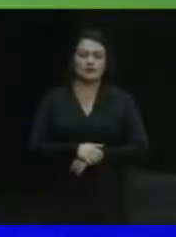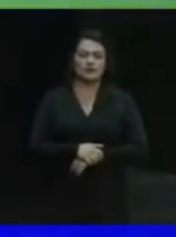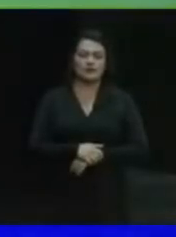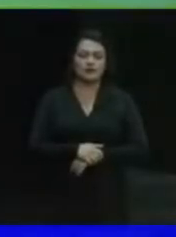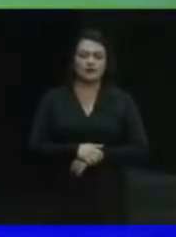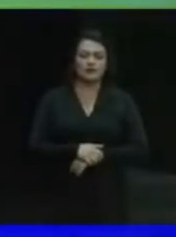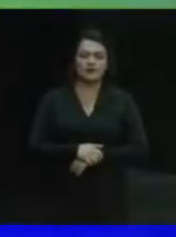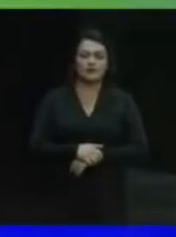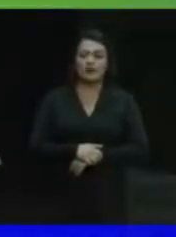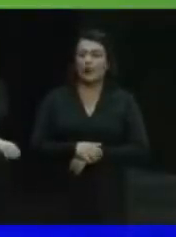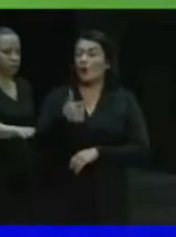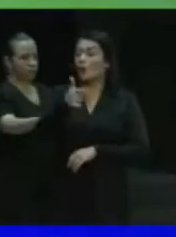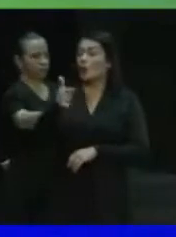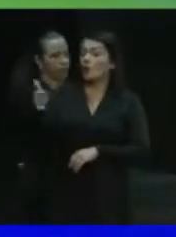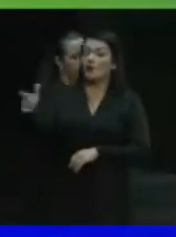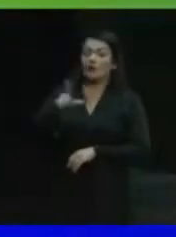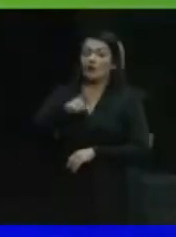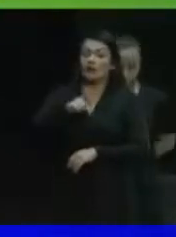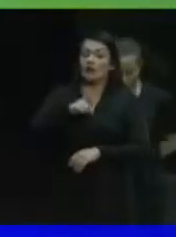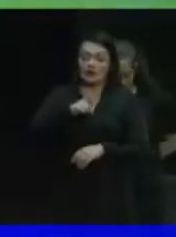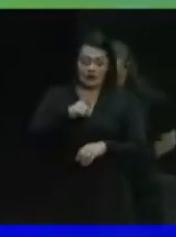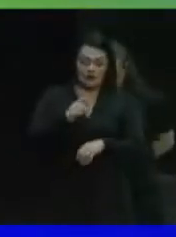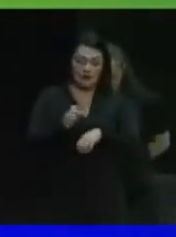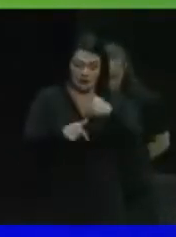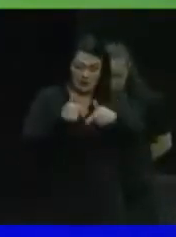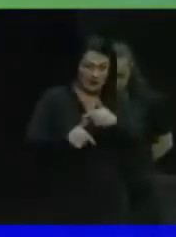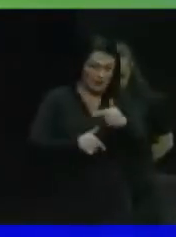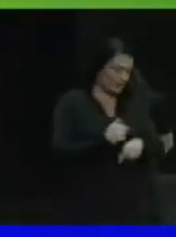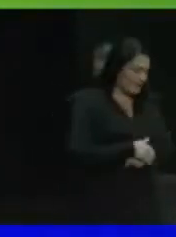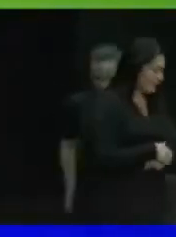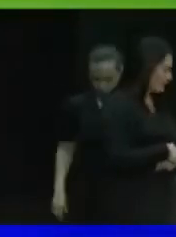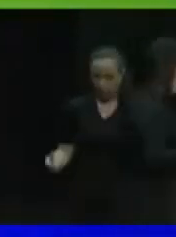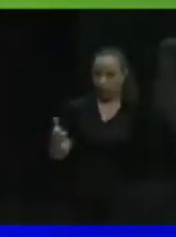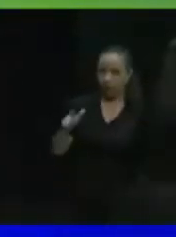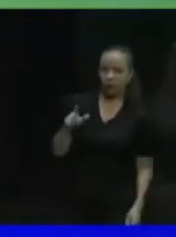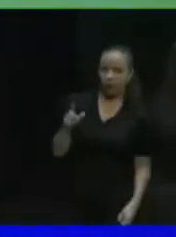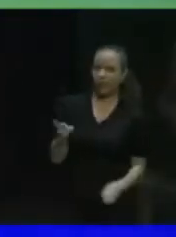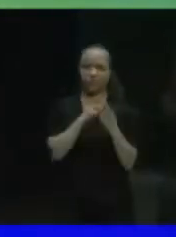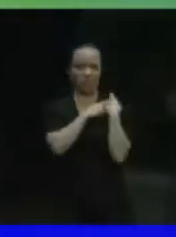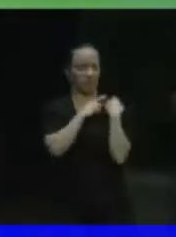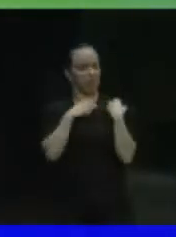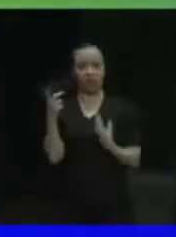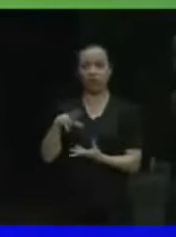Não existe nenhum cargo que valha a alma de uma pessoa.